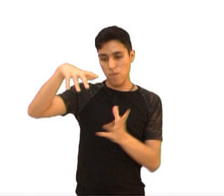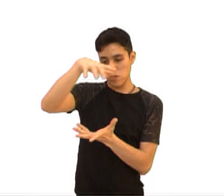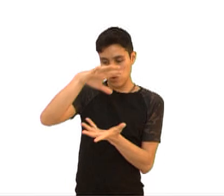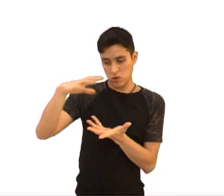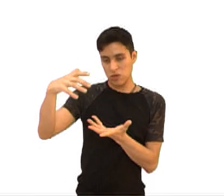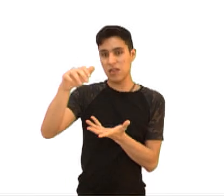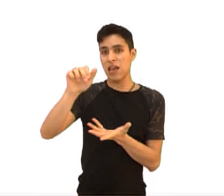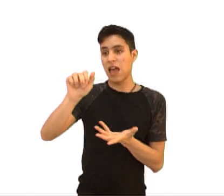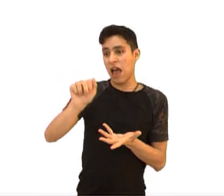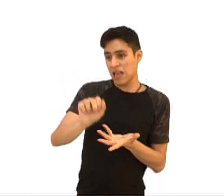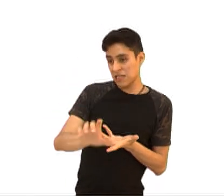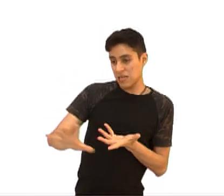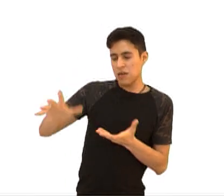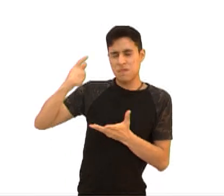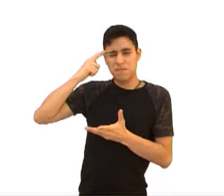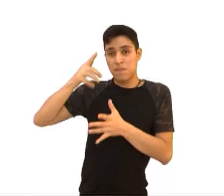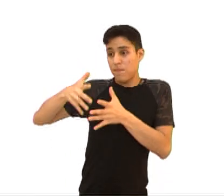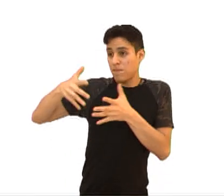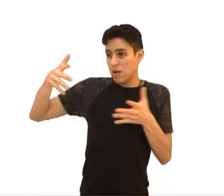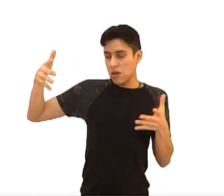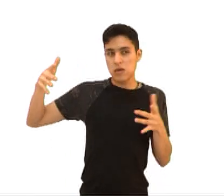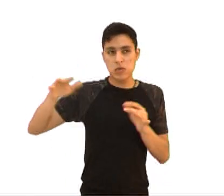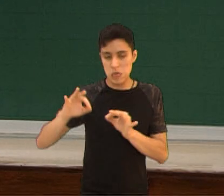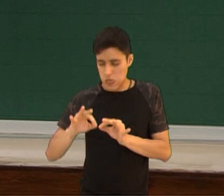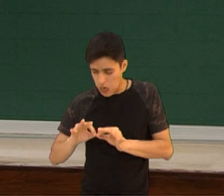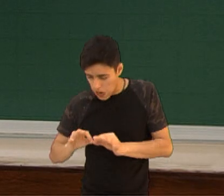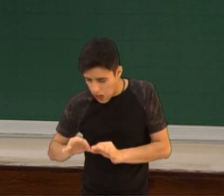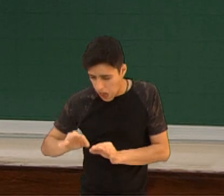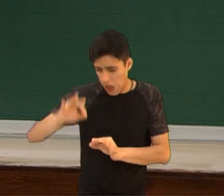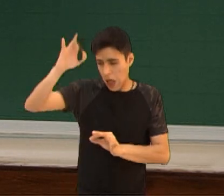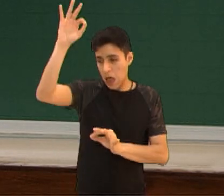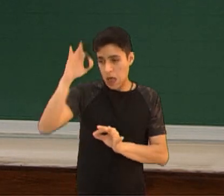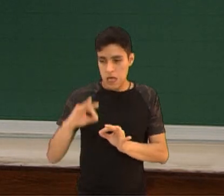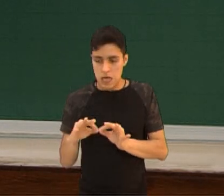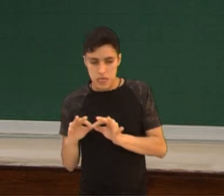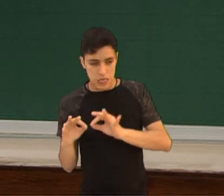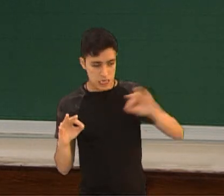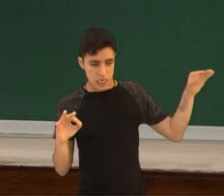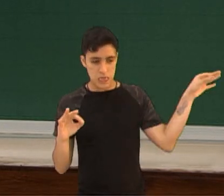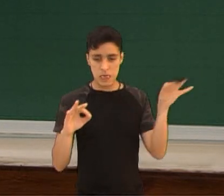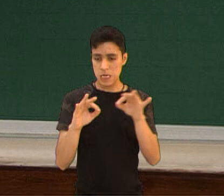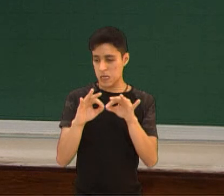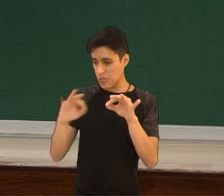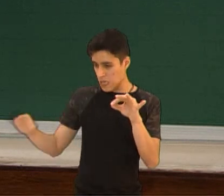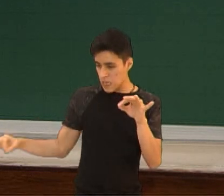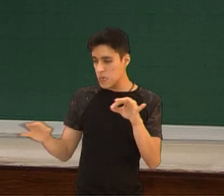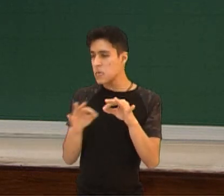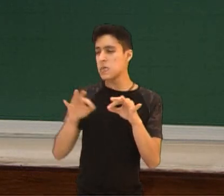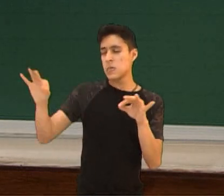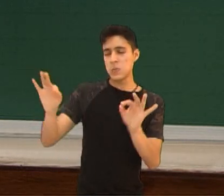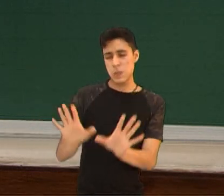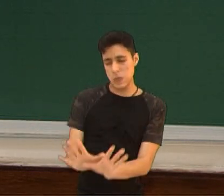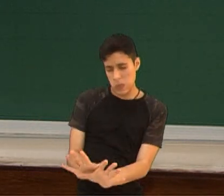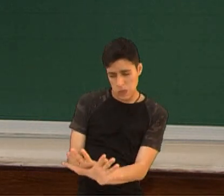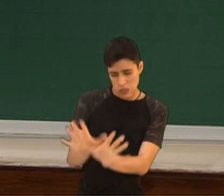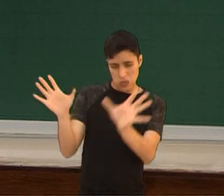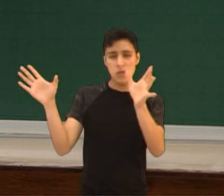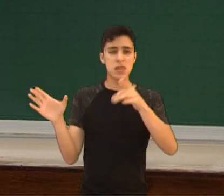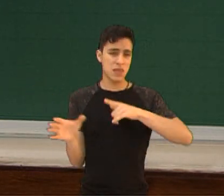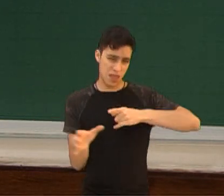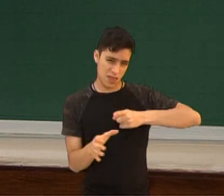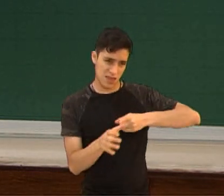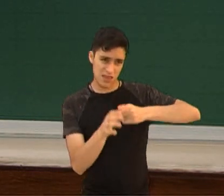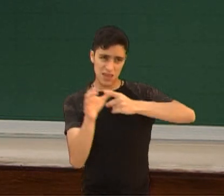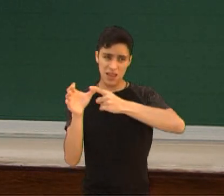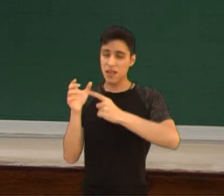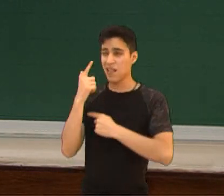planeta, né, dividido em regiões, tem o Oriente Médio, Meridional, Sudeste. Então tem uma grande urbanização aqui nessa